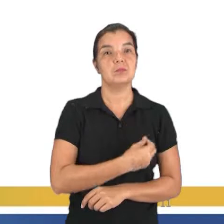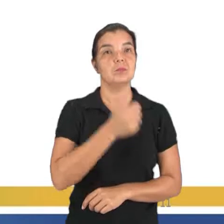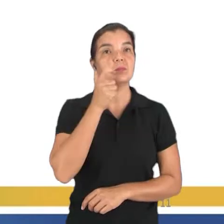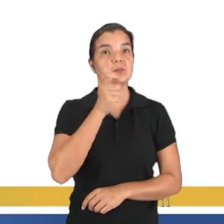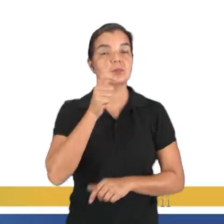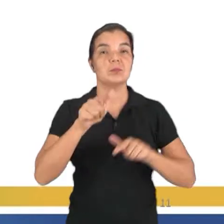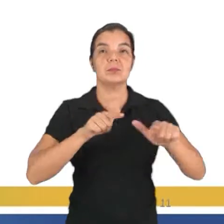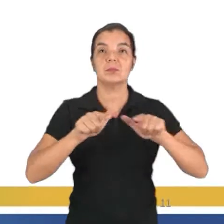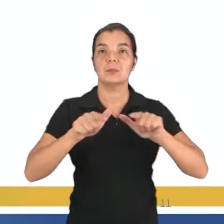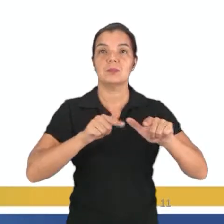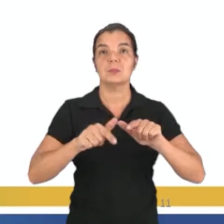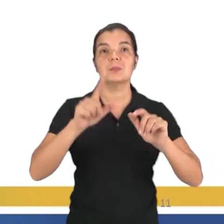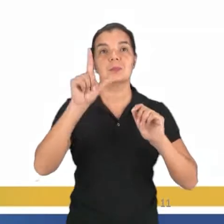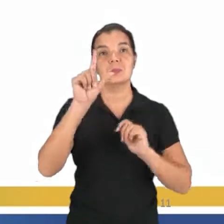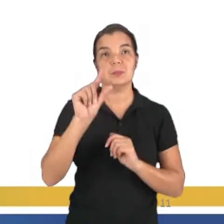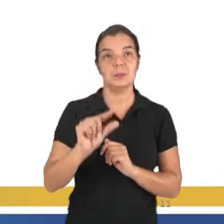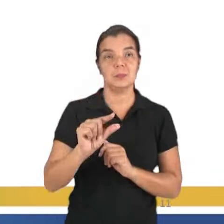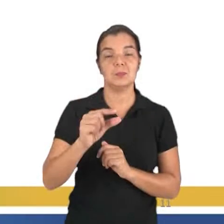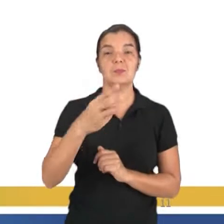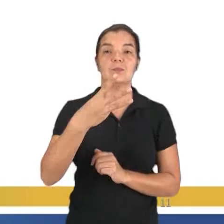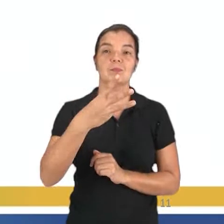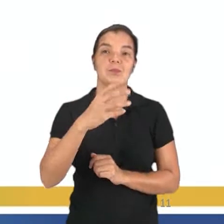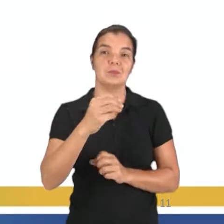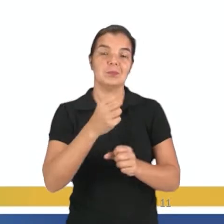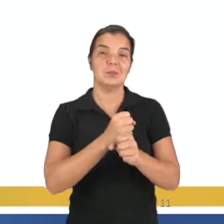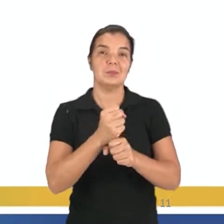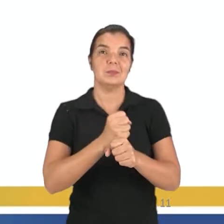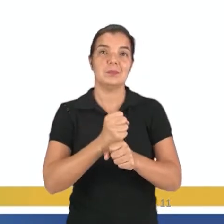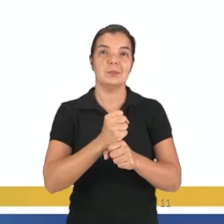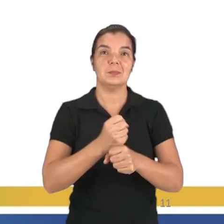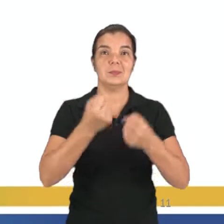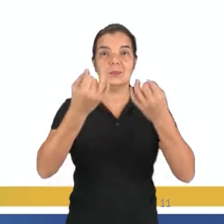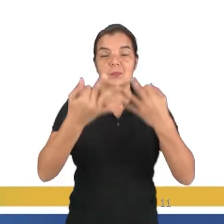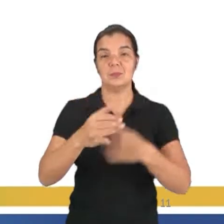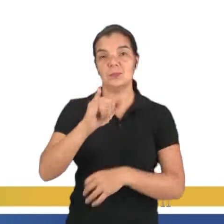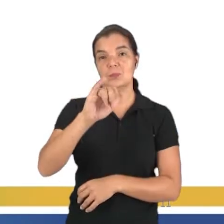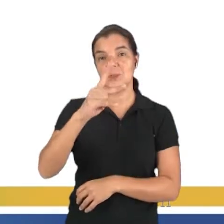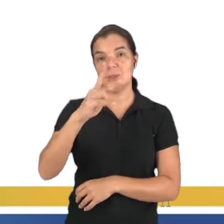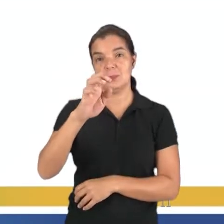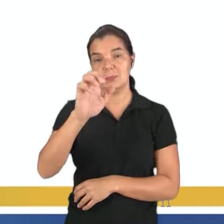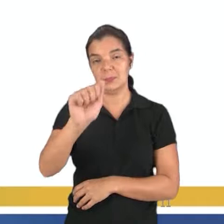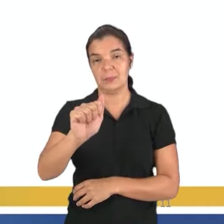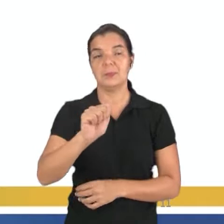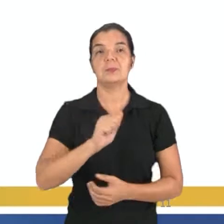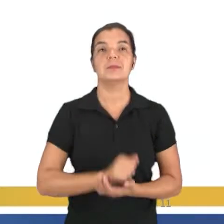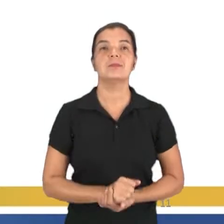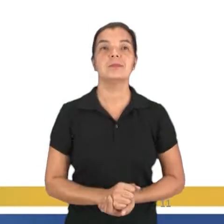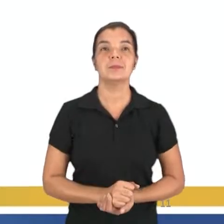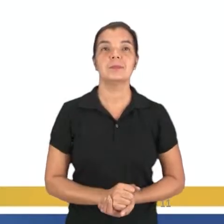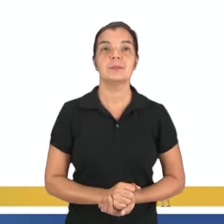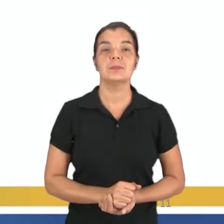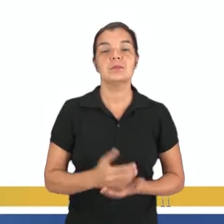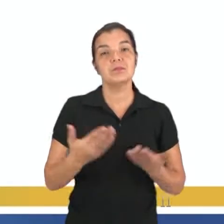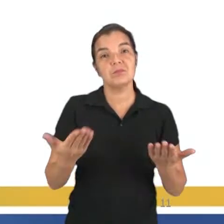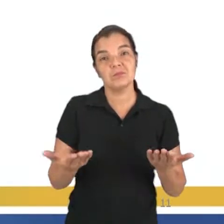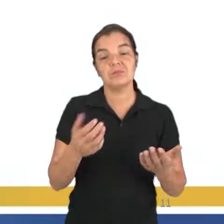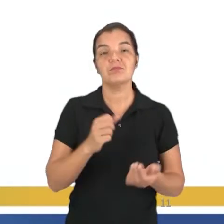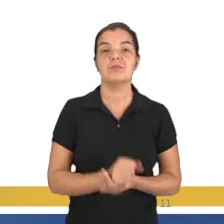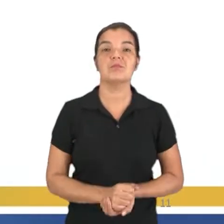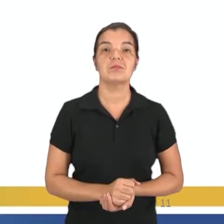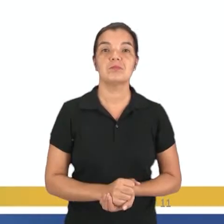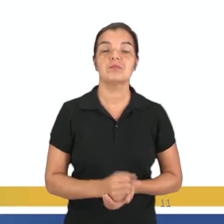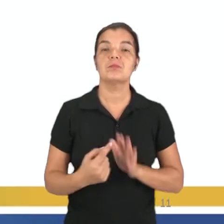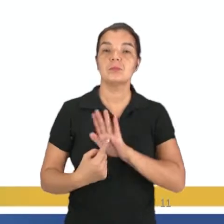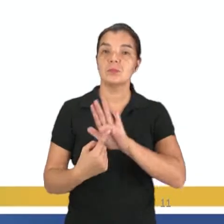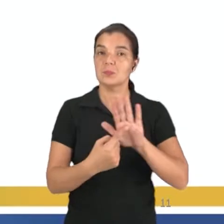mulheres no mercado de trabalho é a menor em 30 anos, diz IPEA, né? Então isso é um